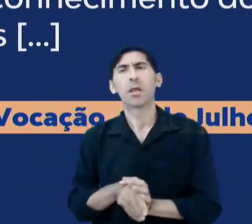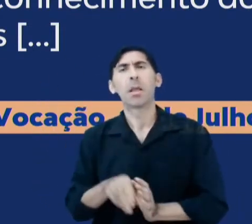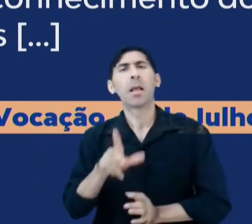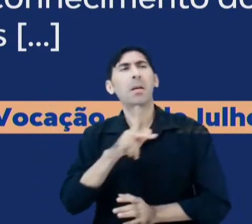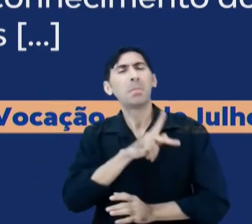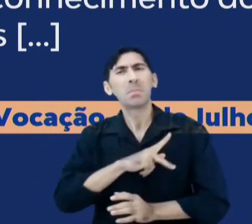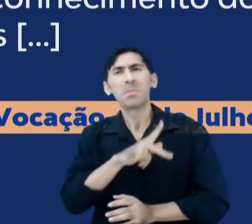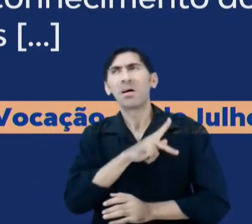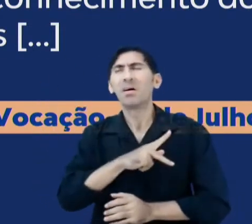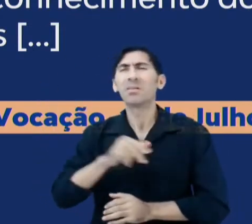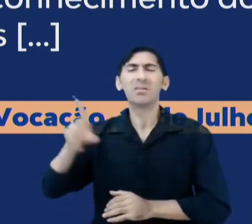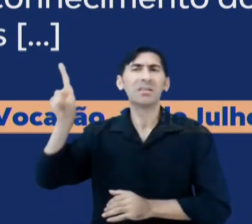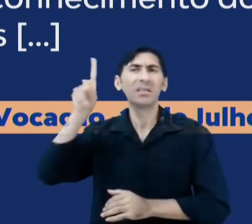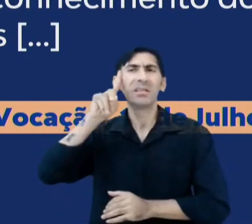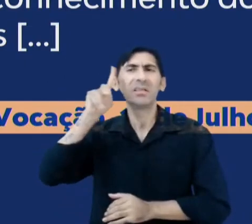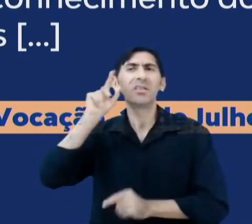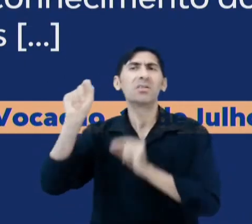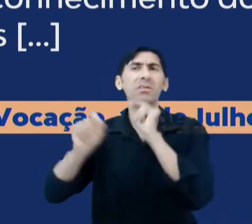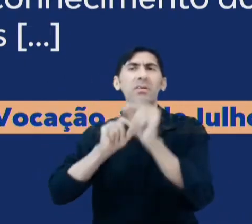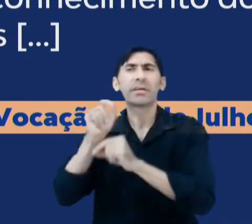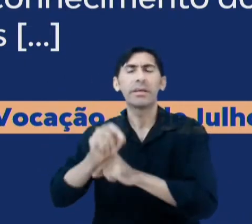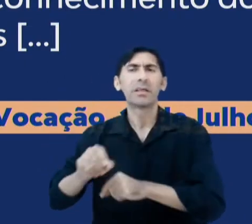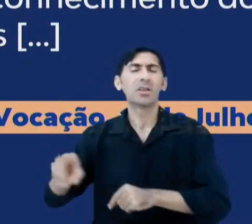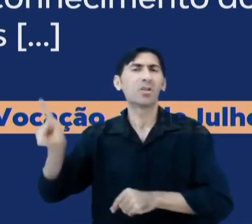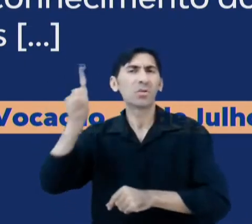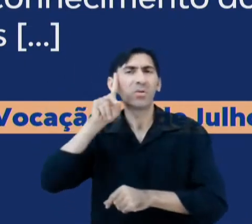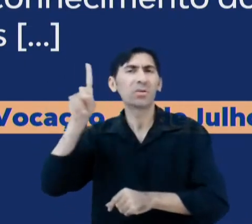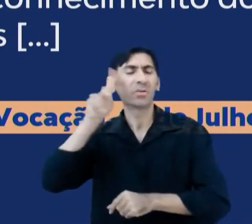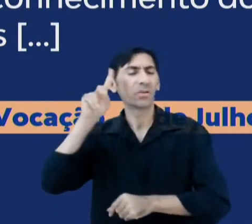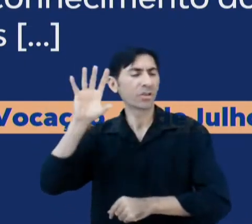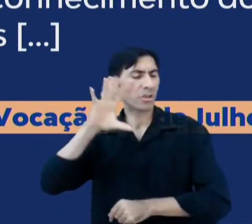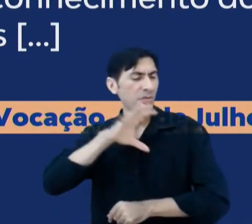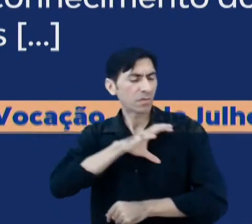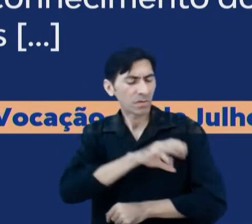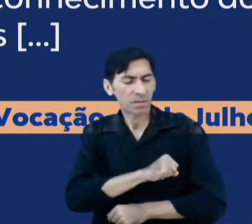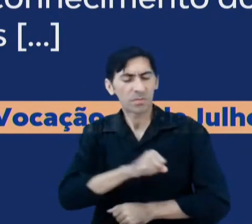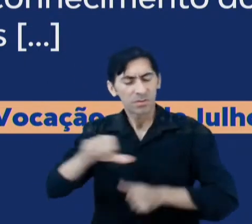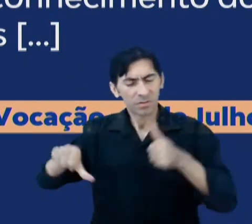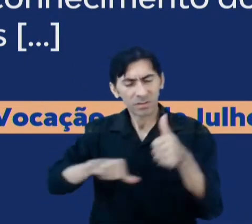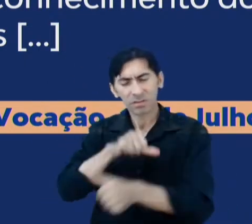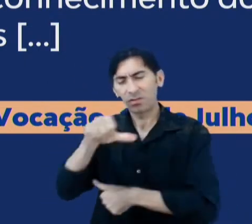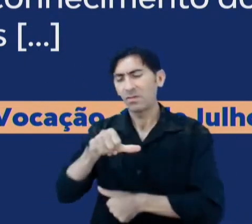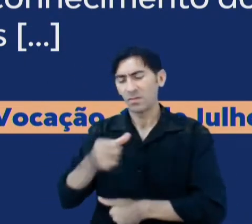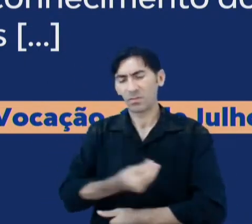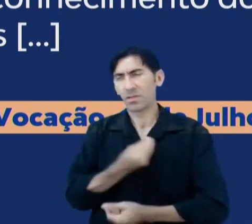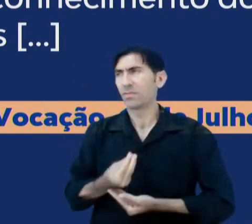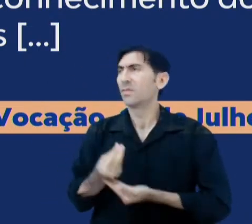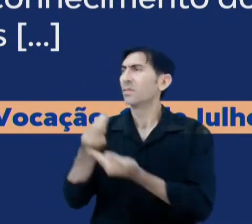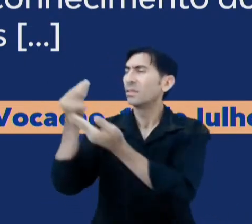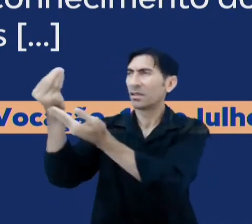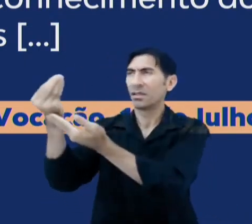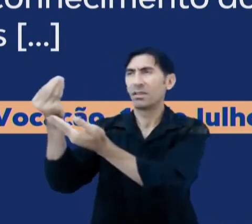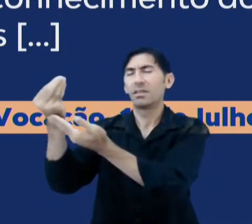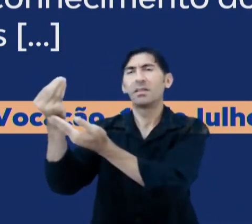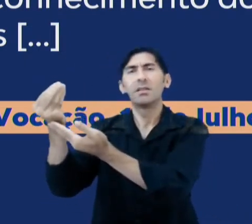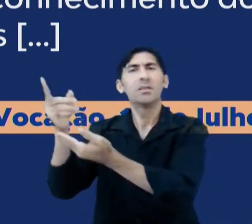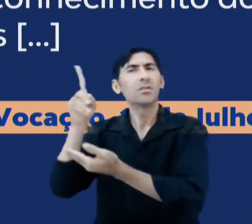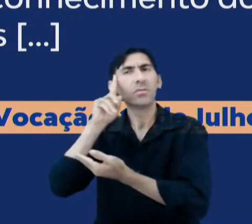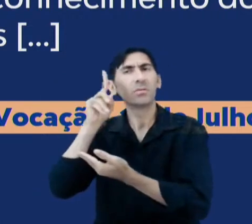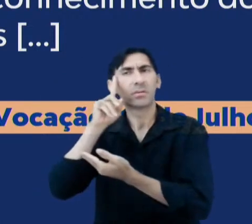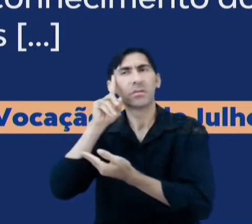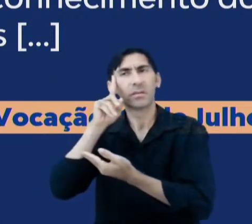morro. Esse cada dia morro é cada dia eu renovo a minha entrega a Cristo. Cada dia, essa é uma entrega